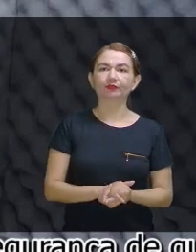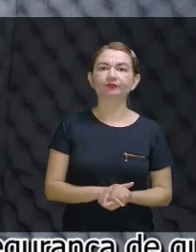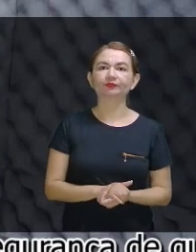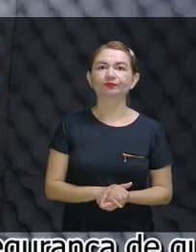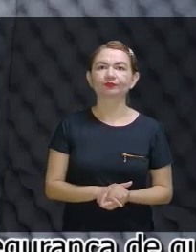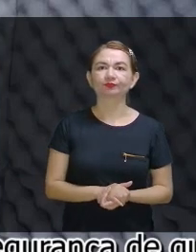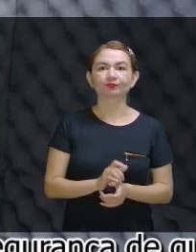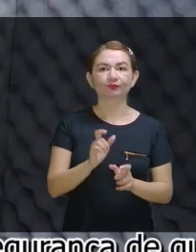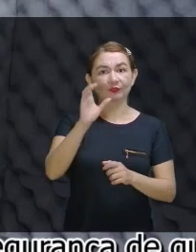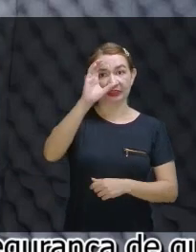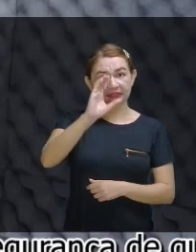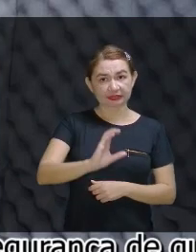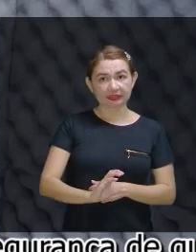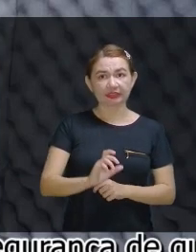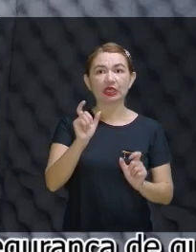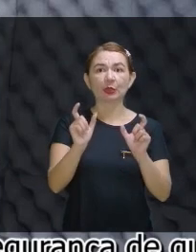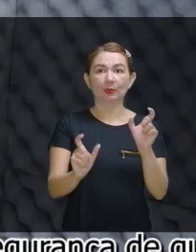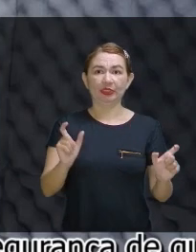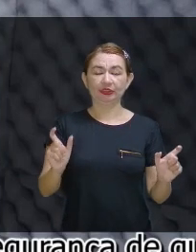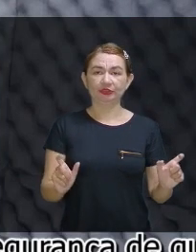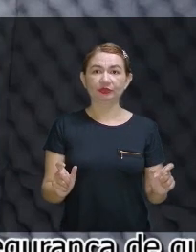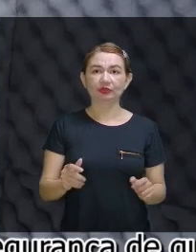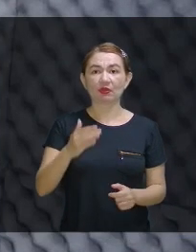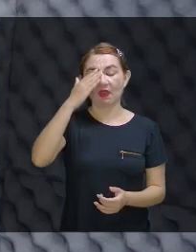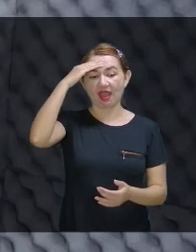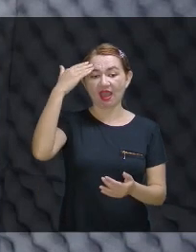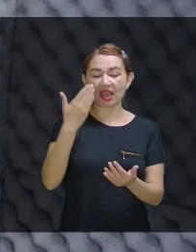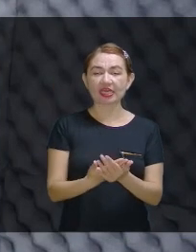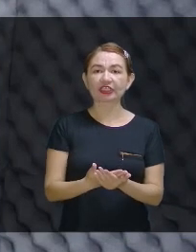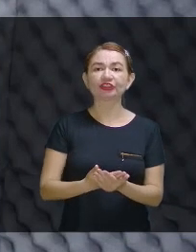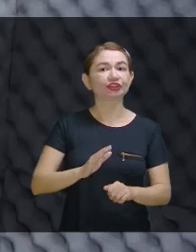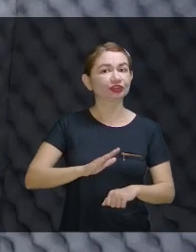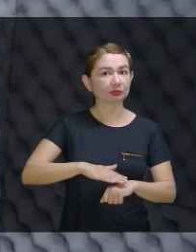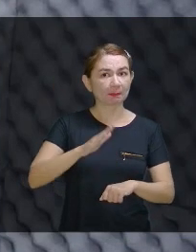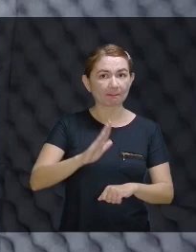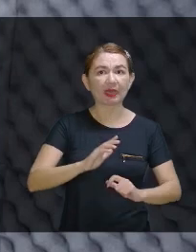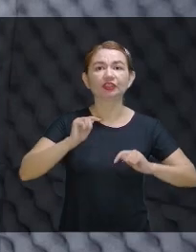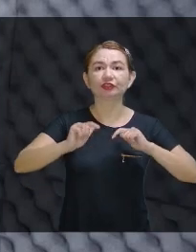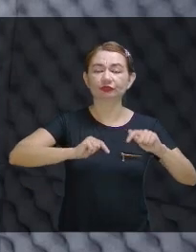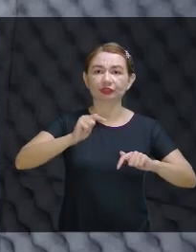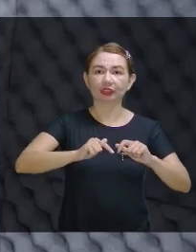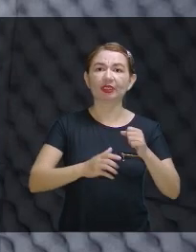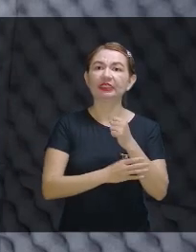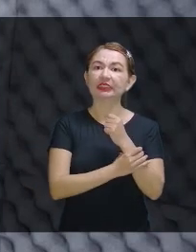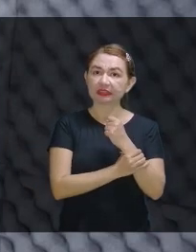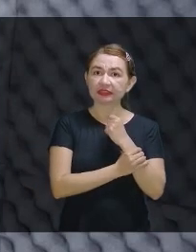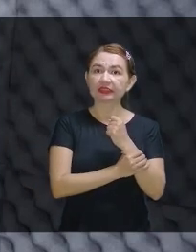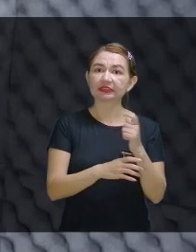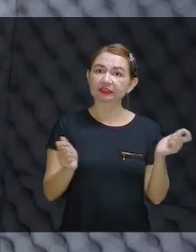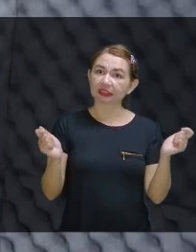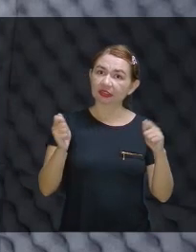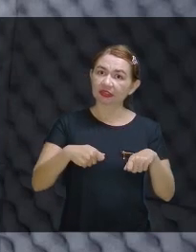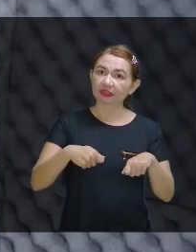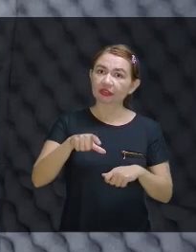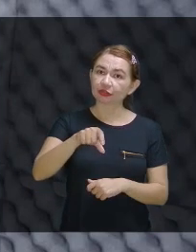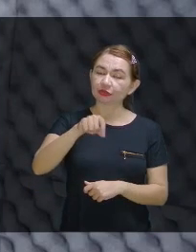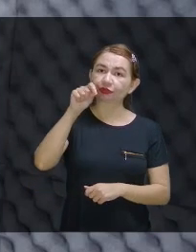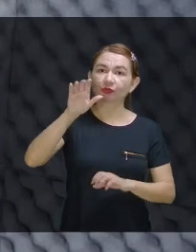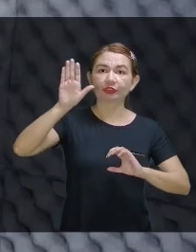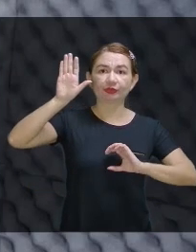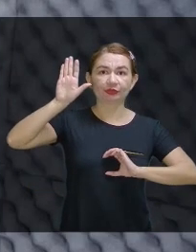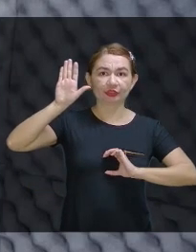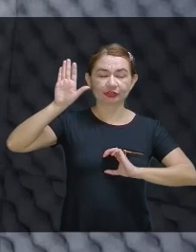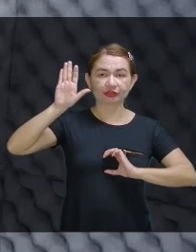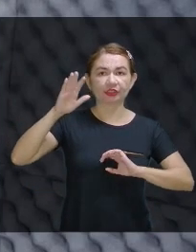cidadã tenha cada vez mais confiança no nosso trabalho e a segurança de que vai poder escolher o seu candidato com